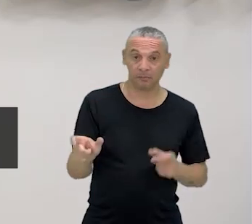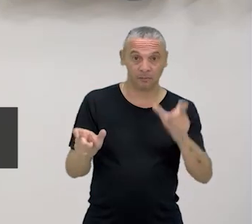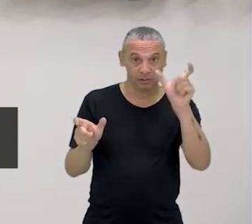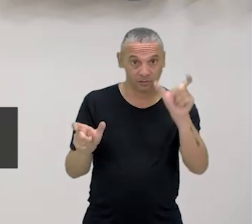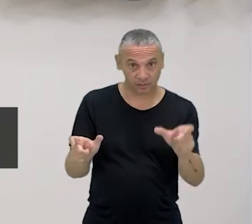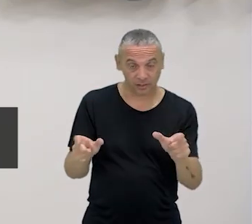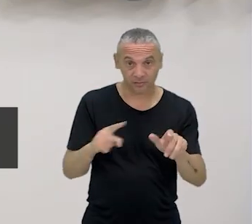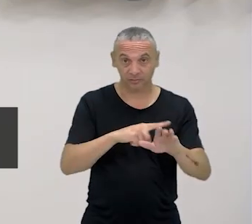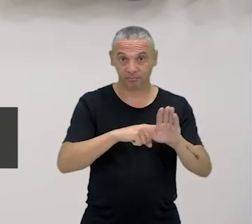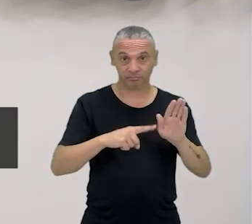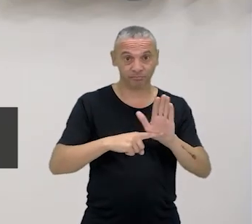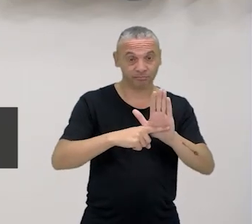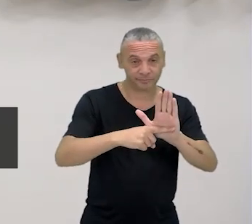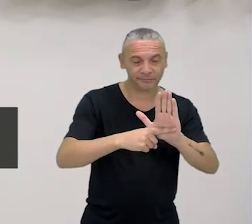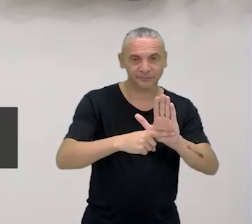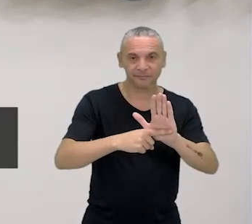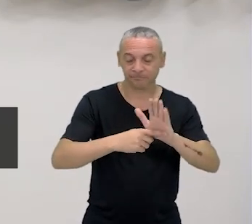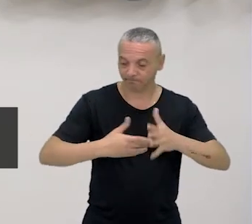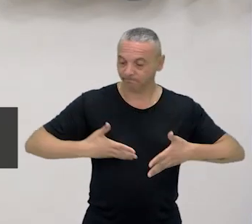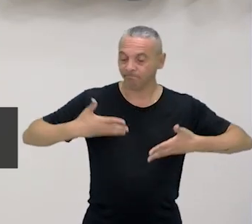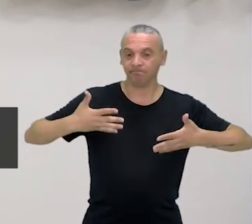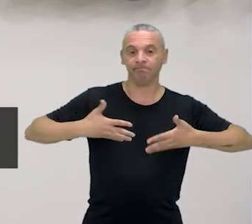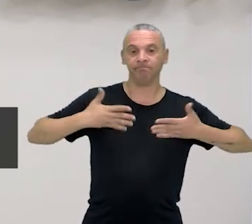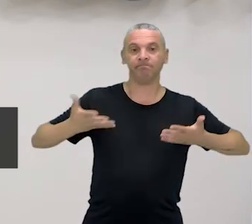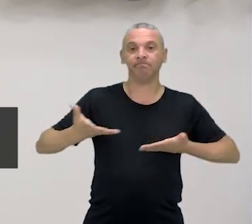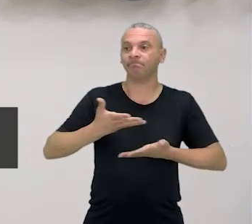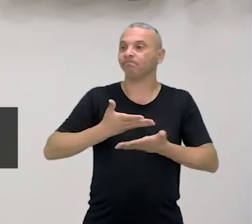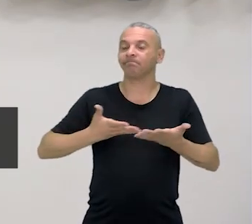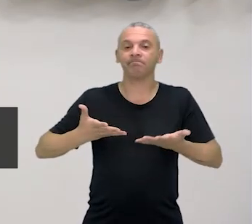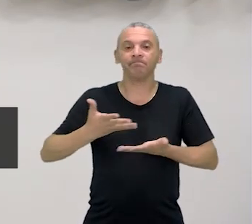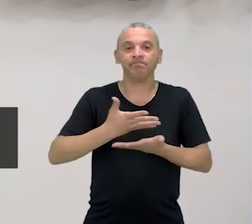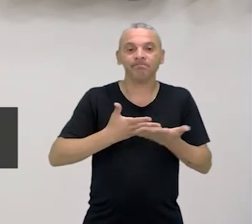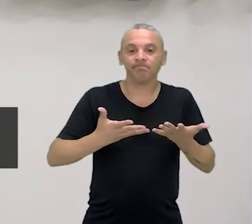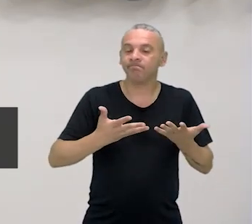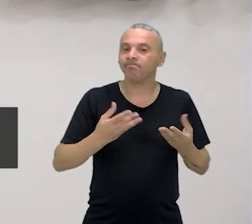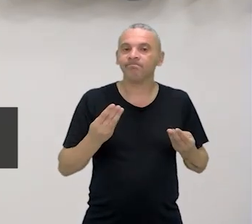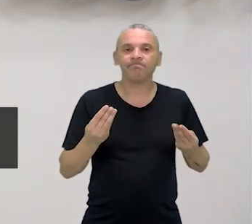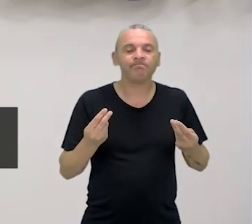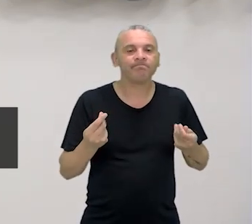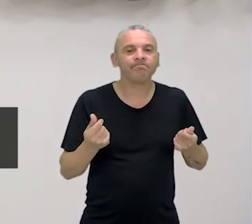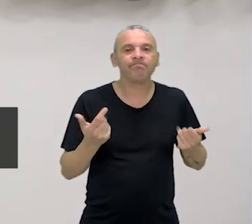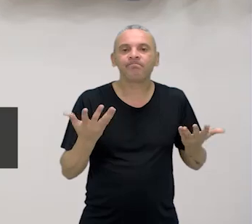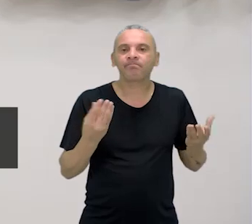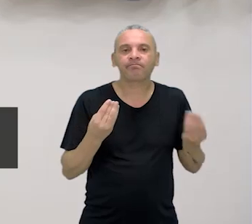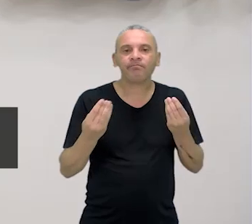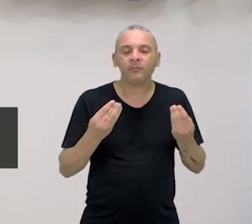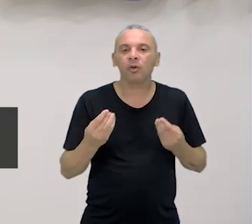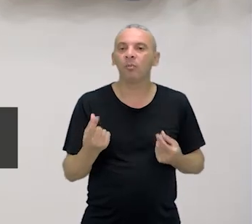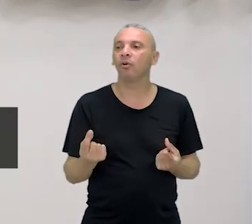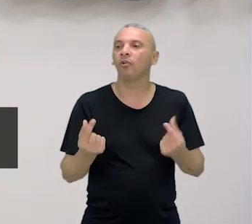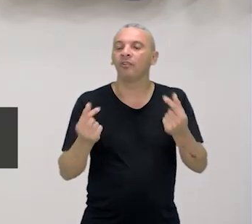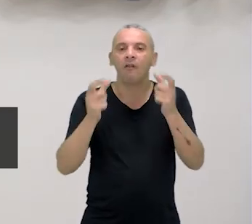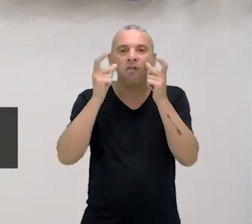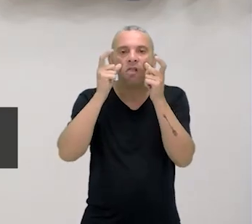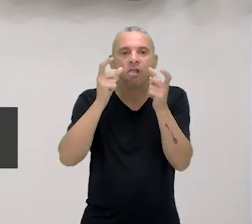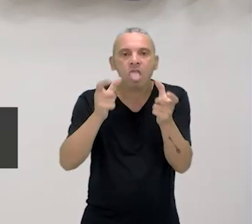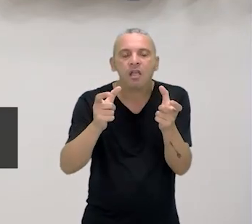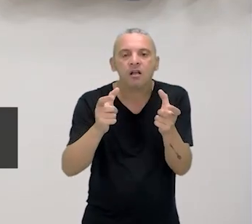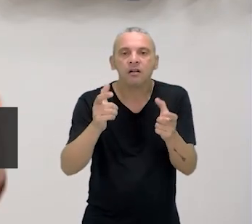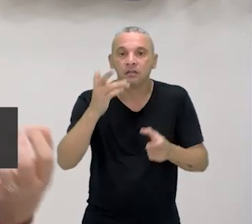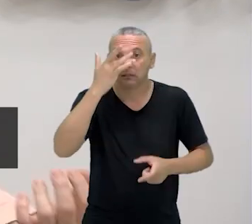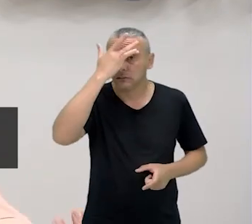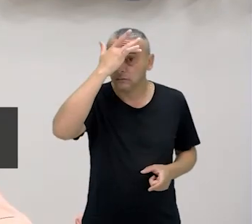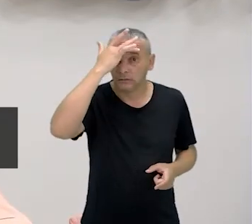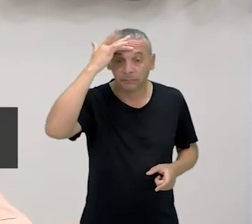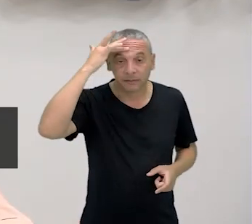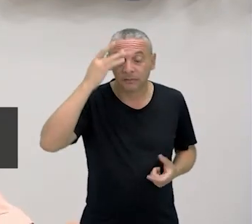os protagonistas são contaminados, corrompidos por isso, né? Como o dinheiro consegue corromper